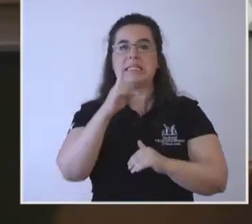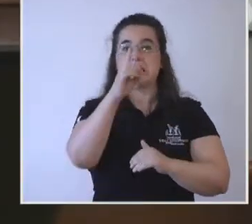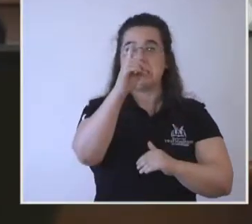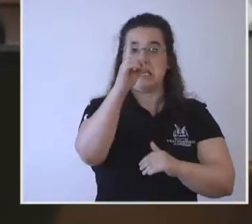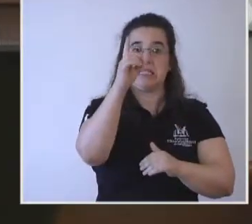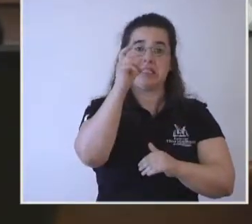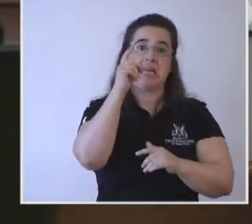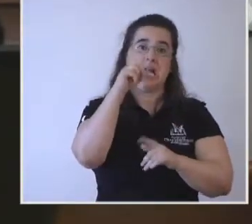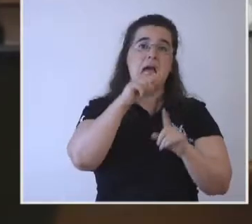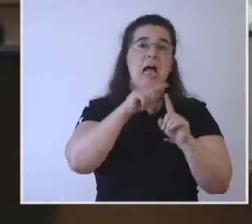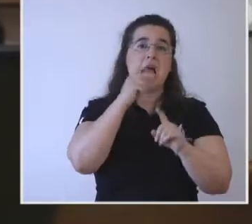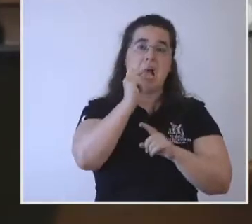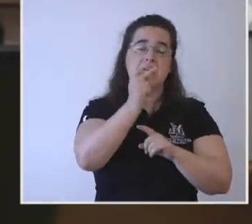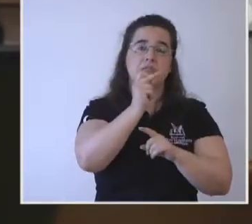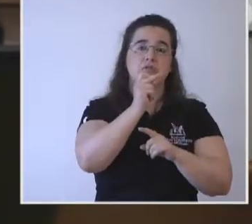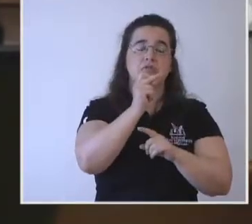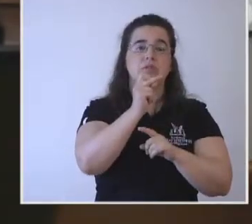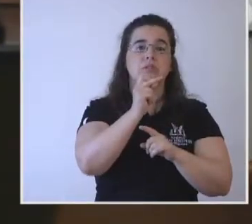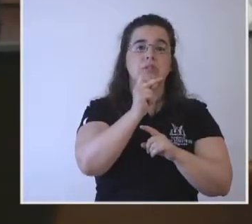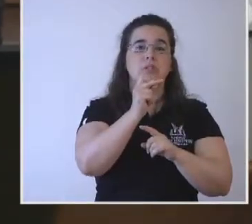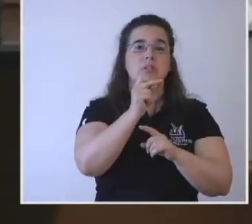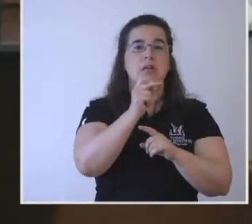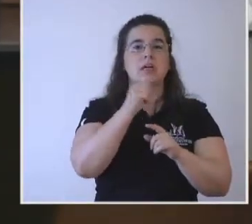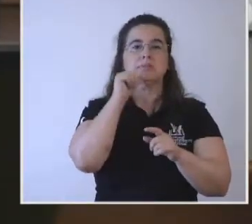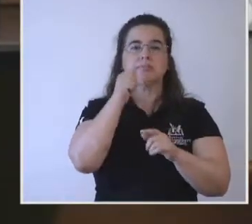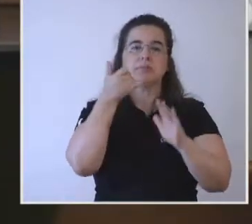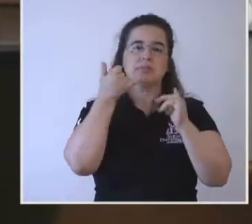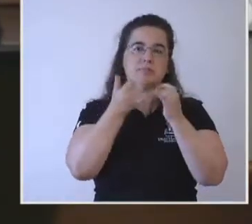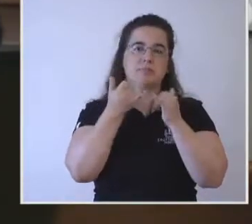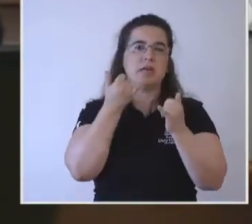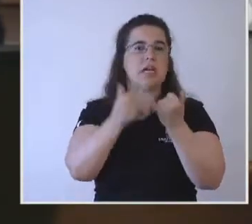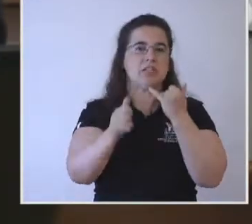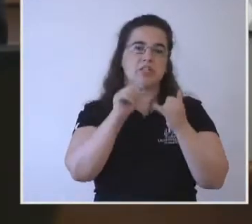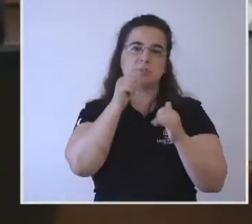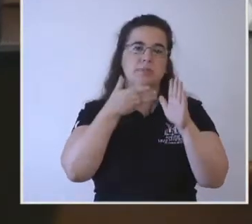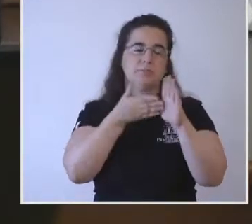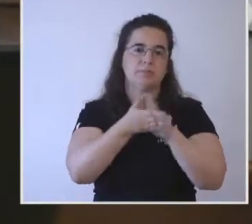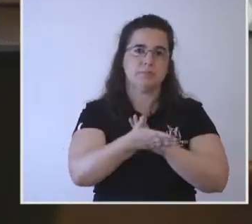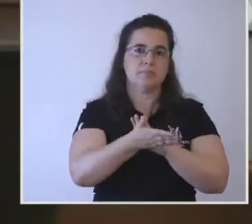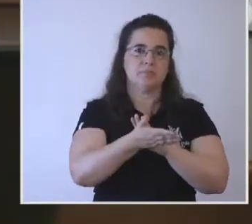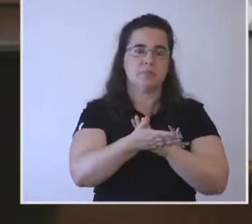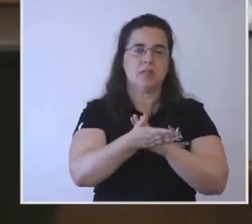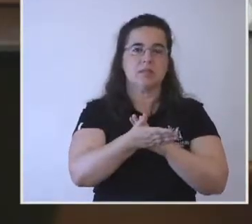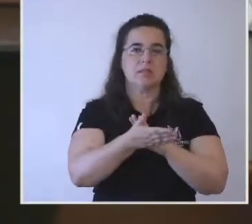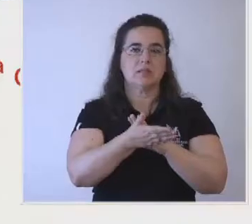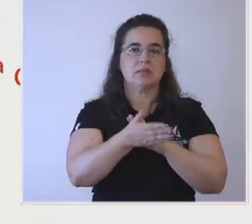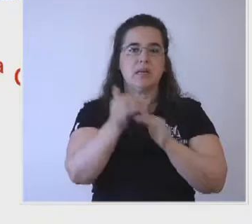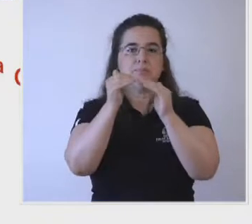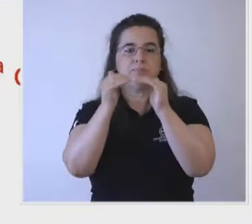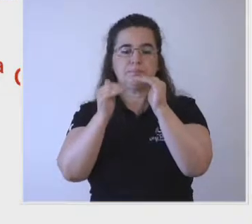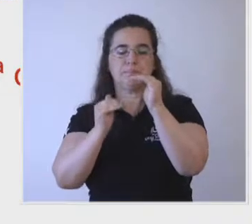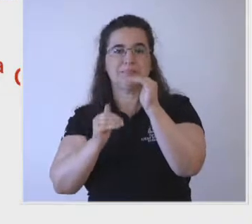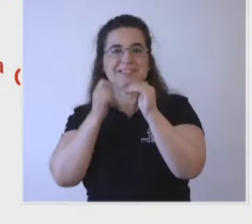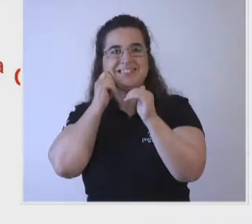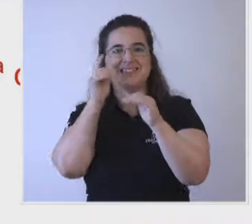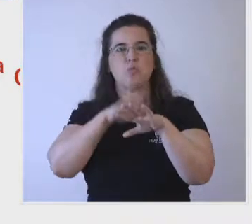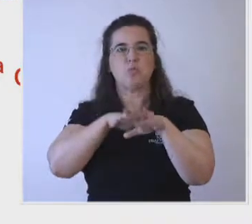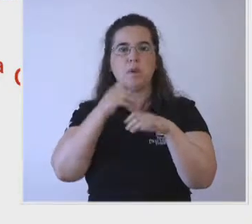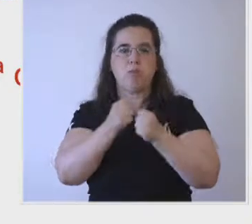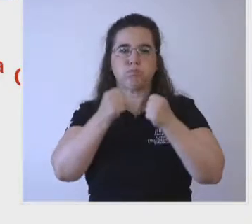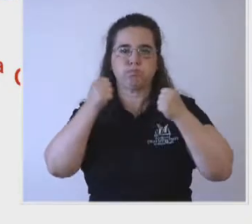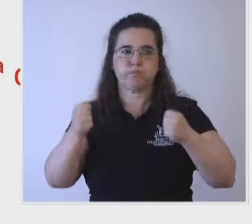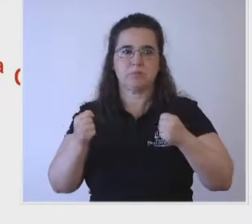diminuição do risco de vida. O risco relacionado com a obesidade é muito evidente aos